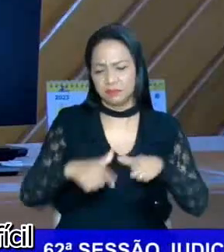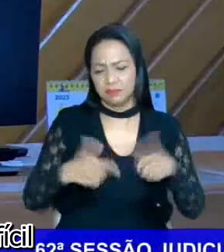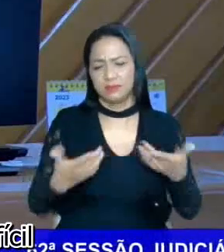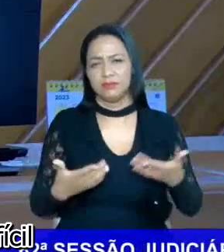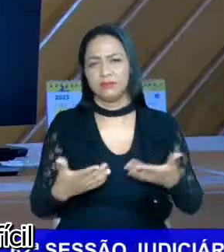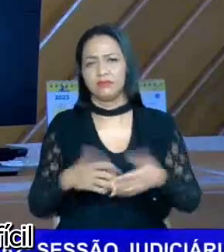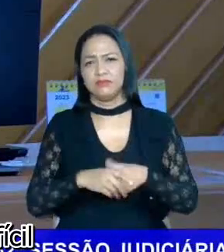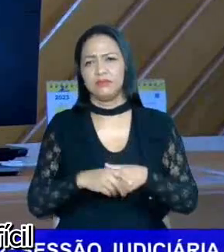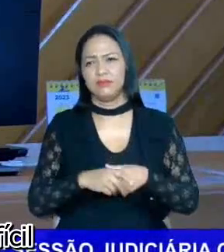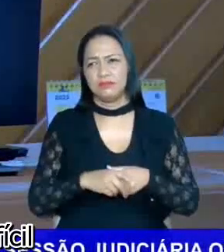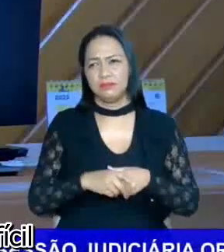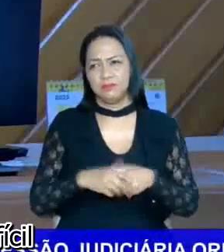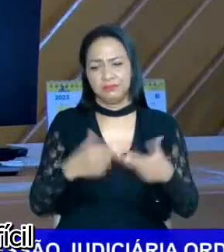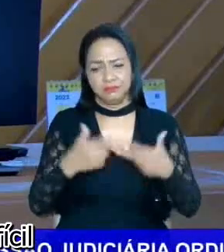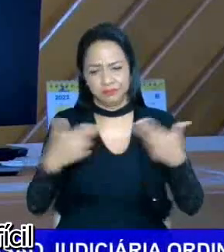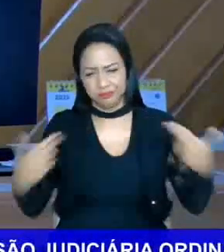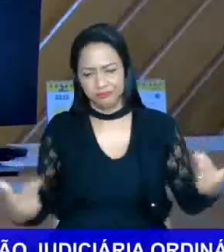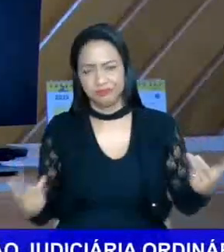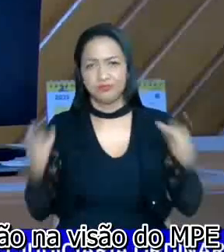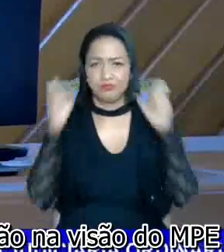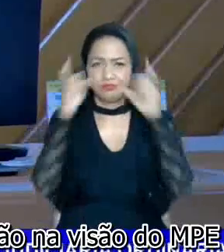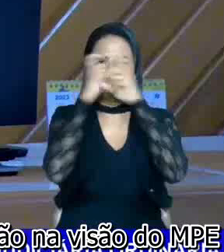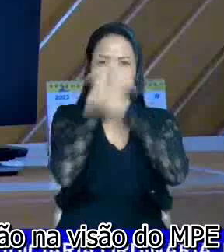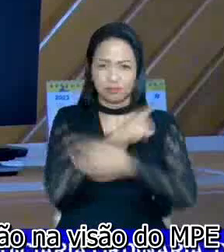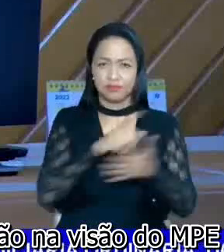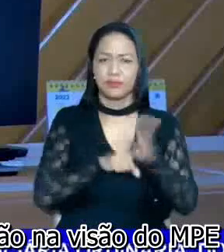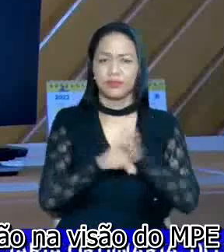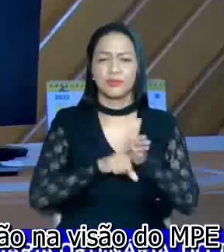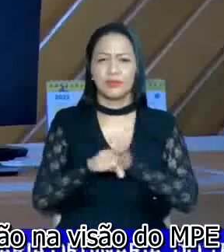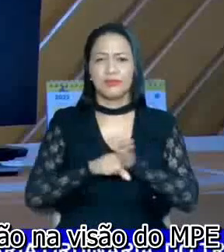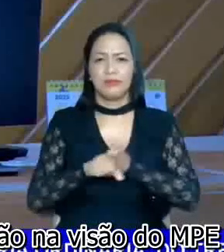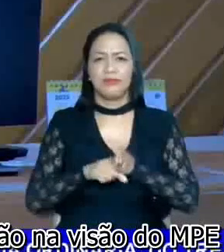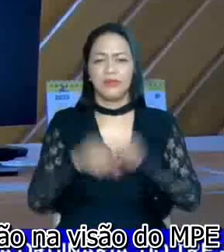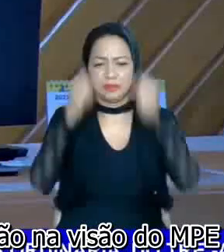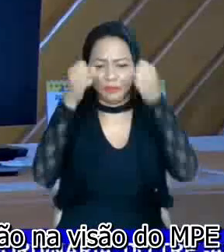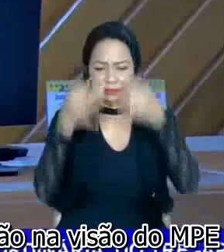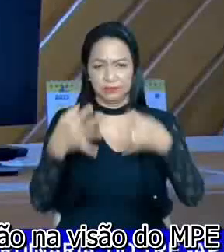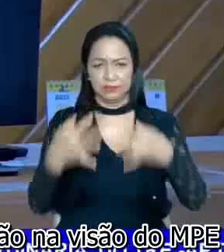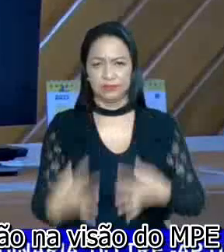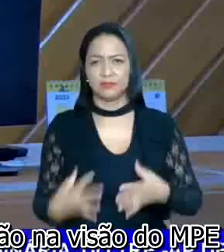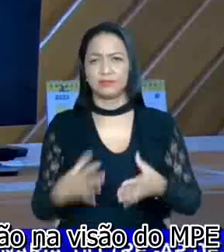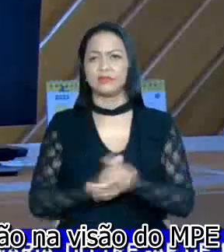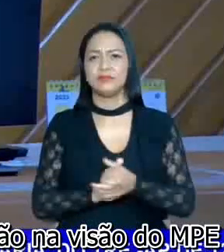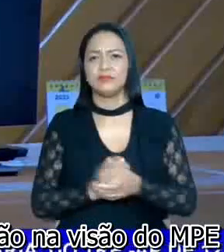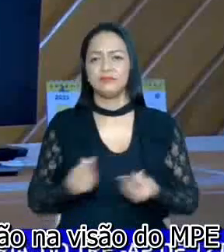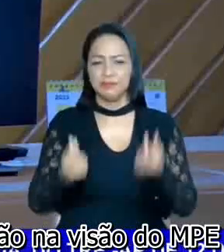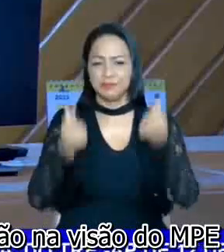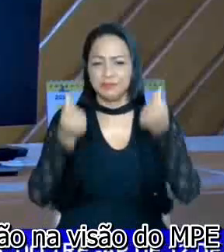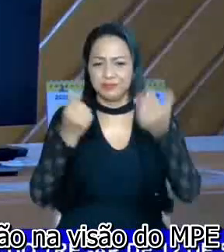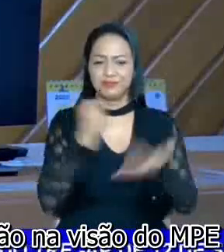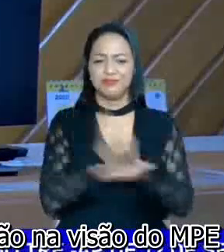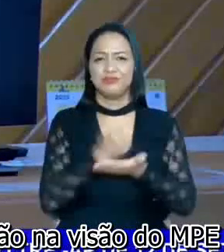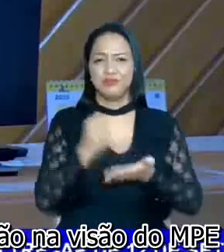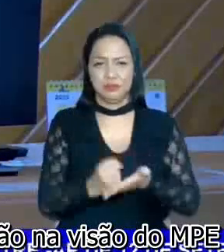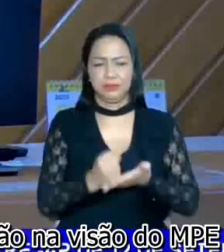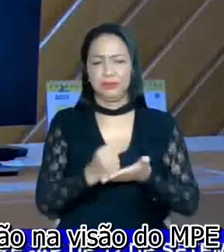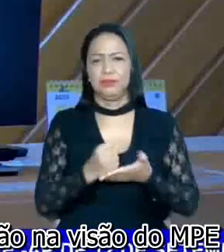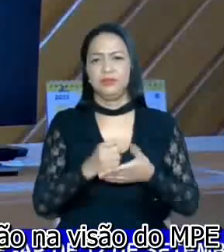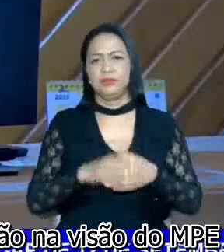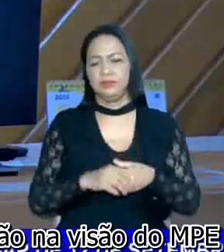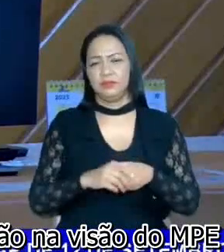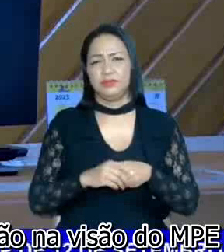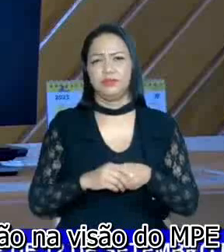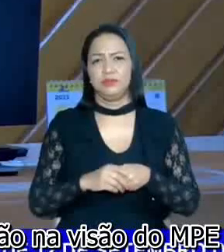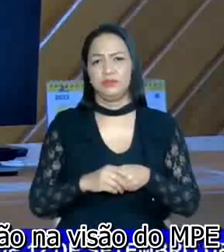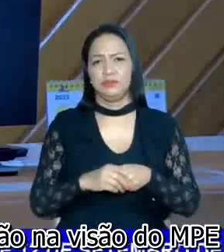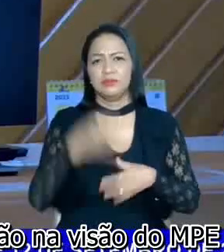mais torna difícil a verificação da justificativa dos preços da contratação. Então,